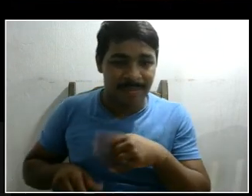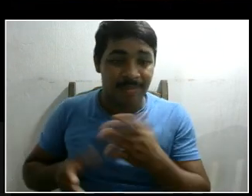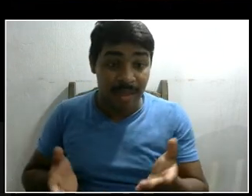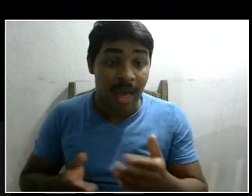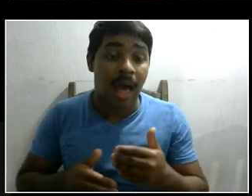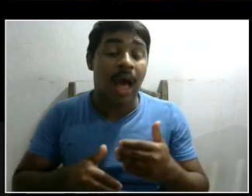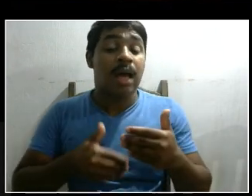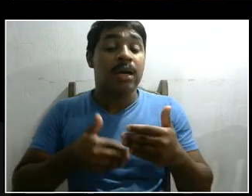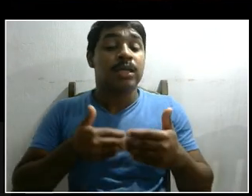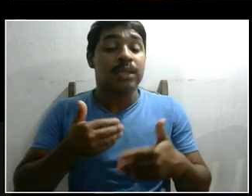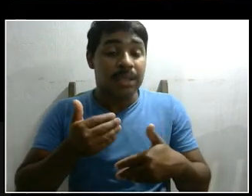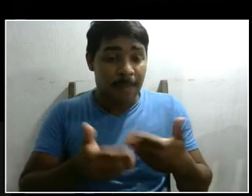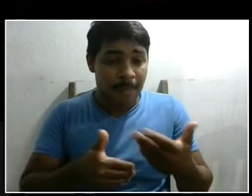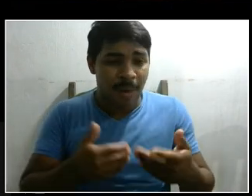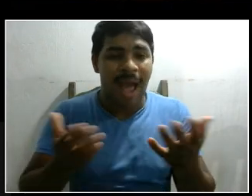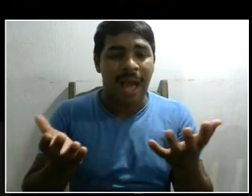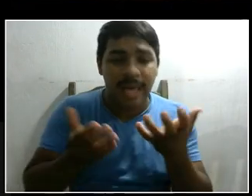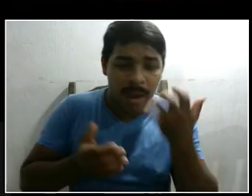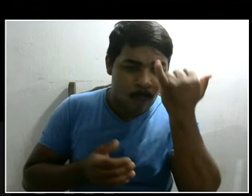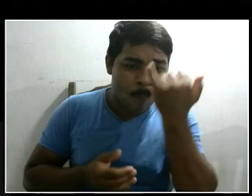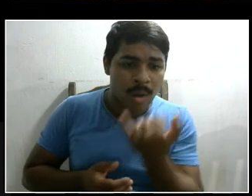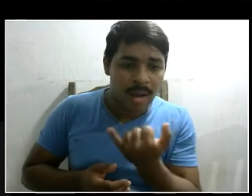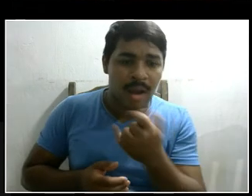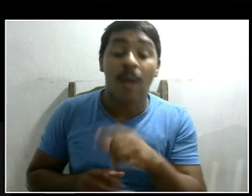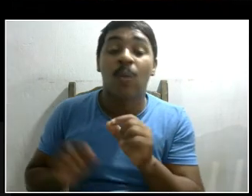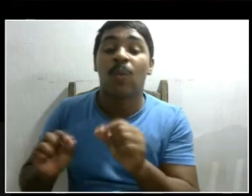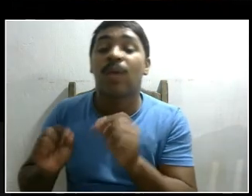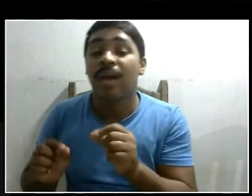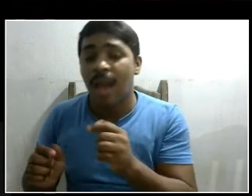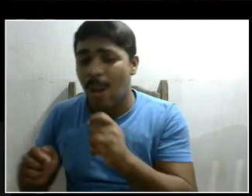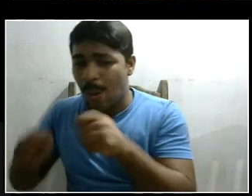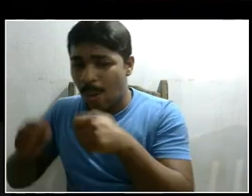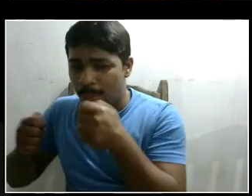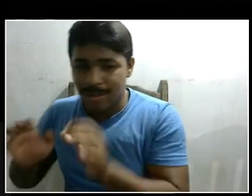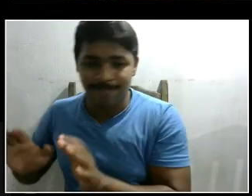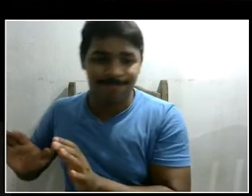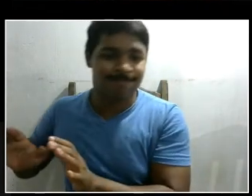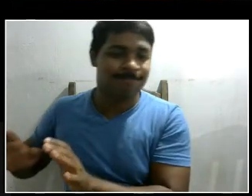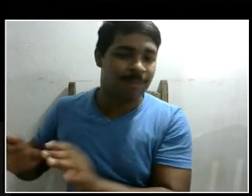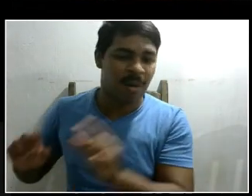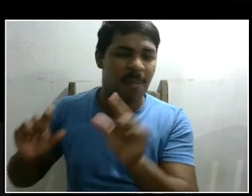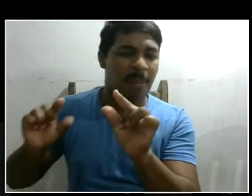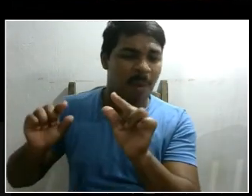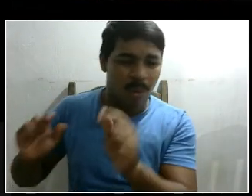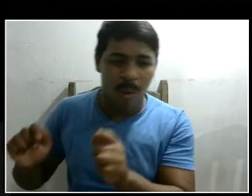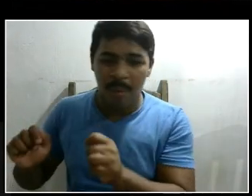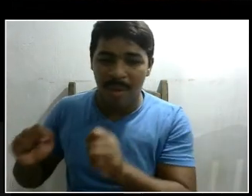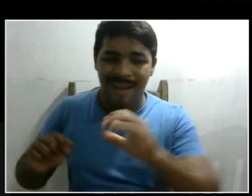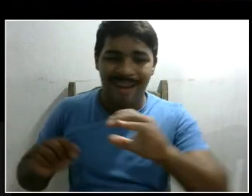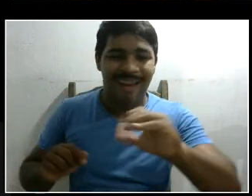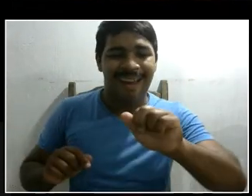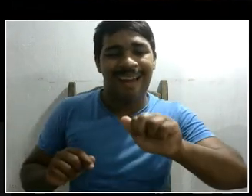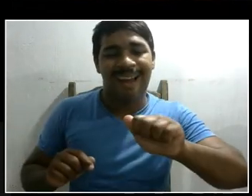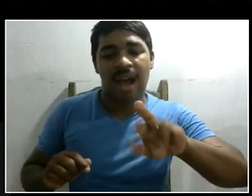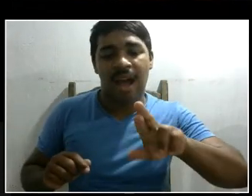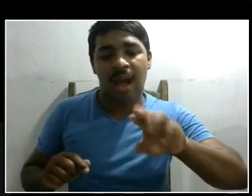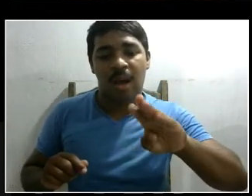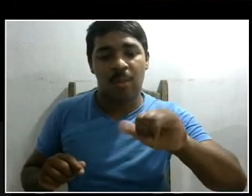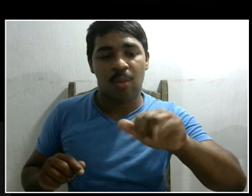gente vai gastar energia. Então, a gente vai pegar essa energia desses adipócitos, tá? Que ele está nesse tecido que é chamado de